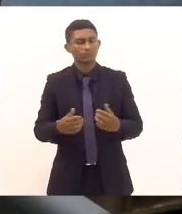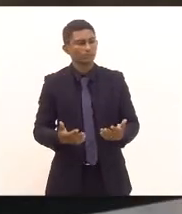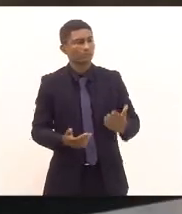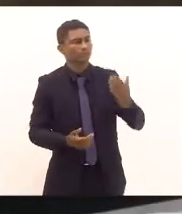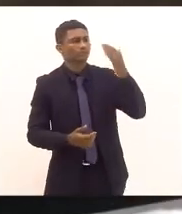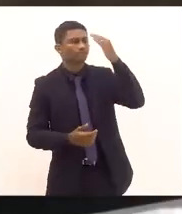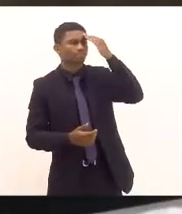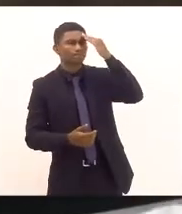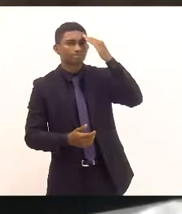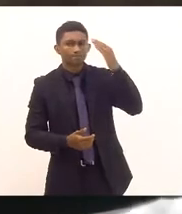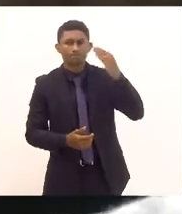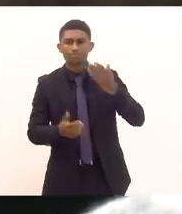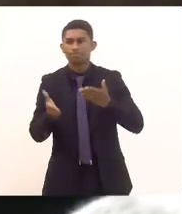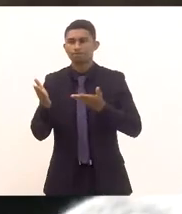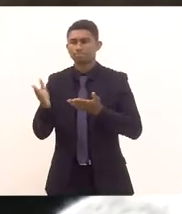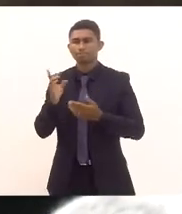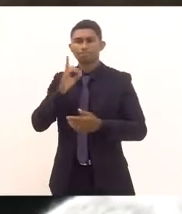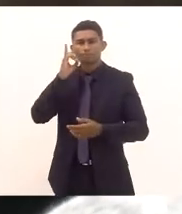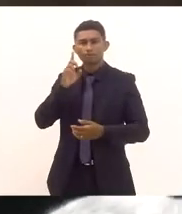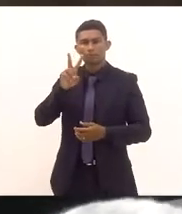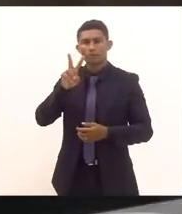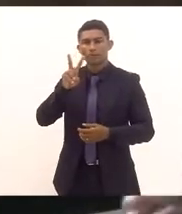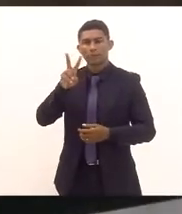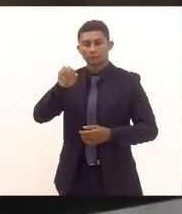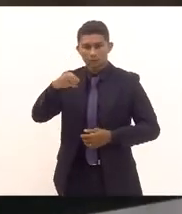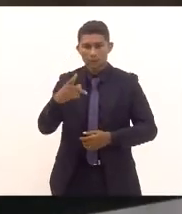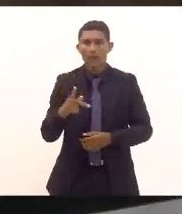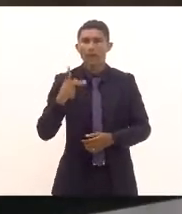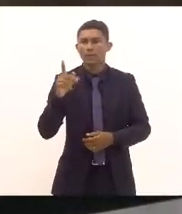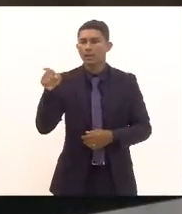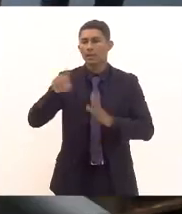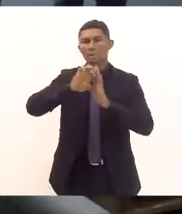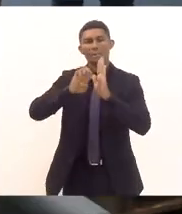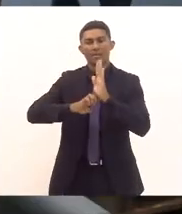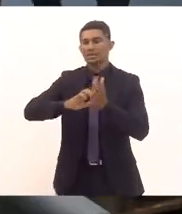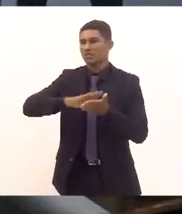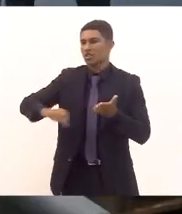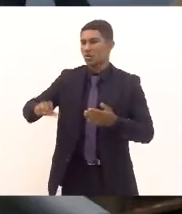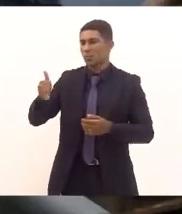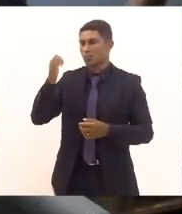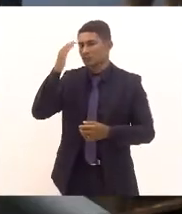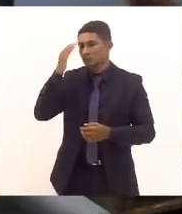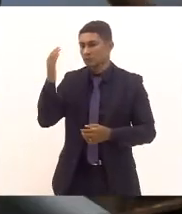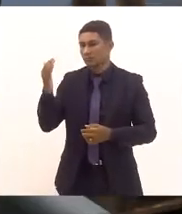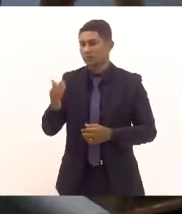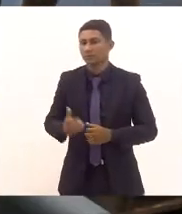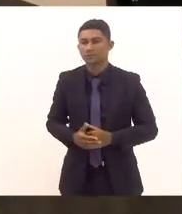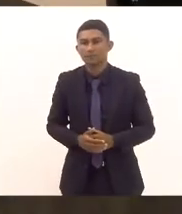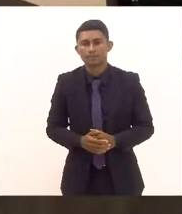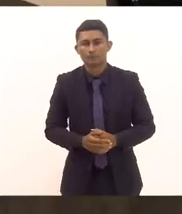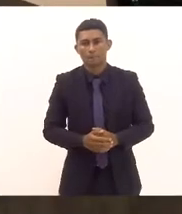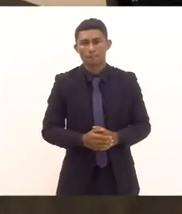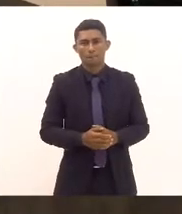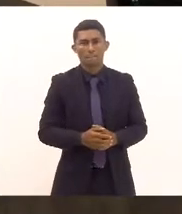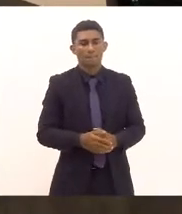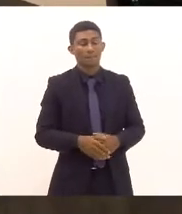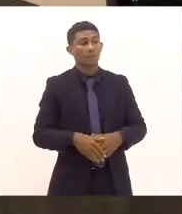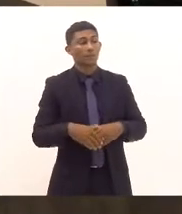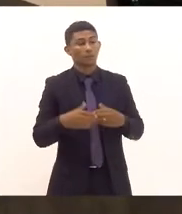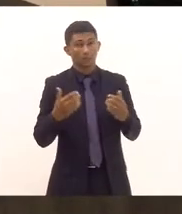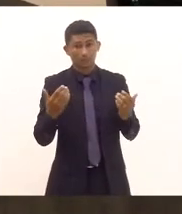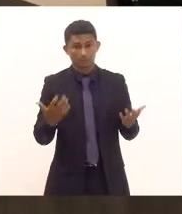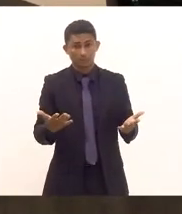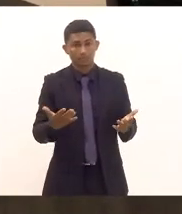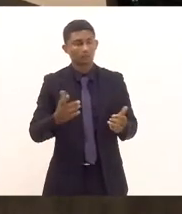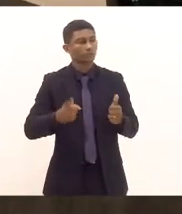deputado waldeck você retirada agora aí tá muito obrigado a Oi gente é na verdade